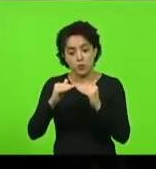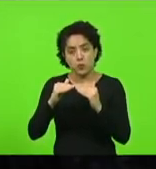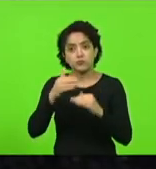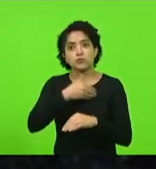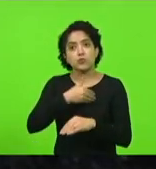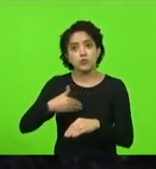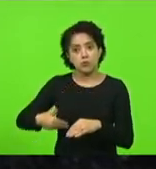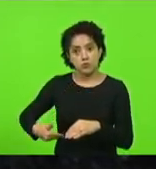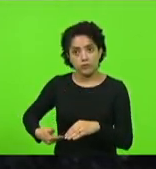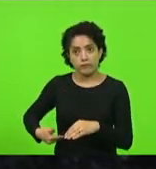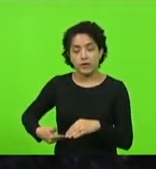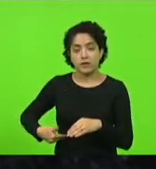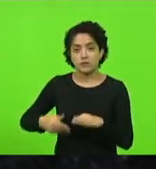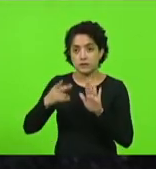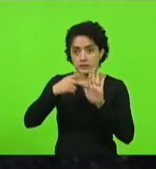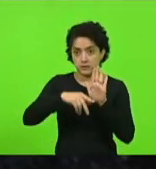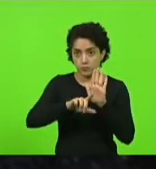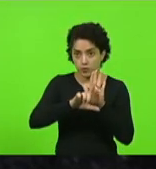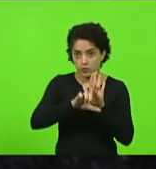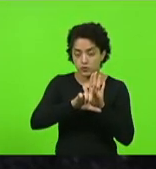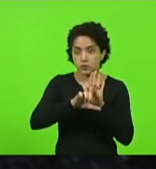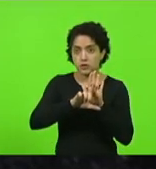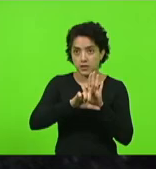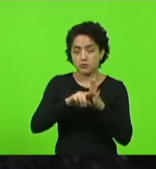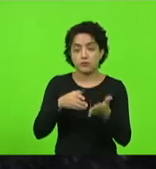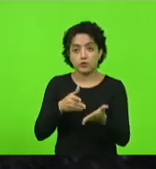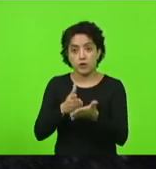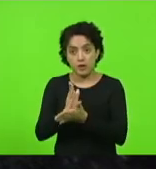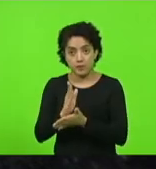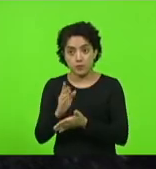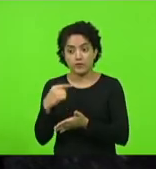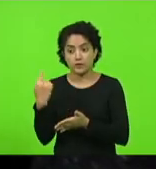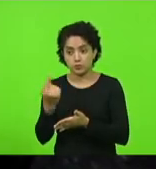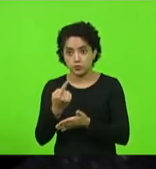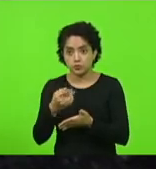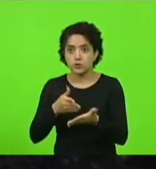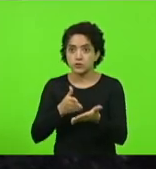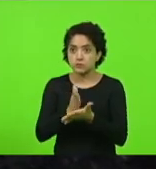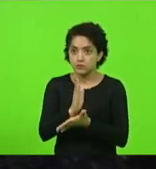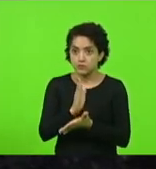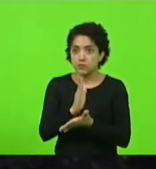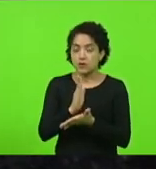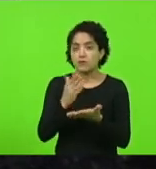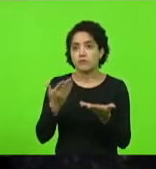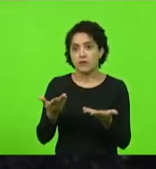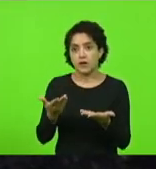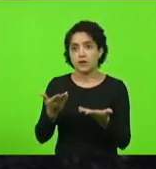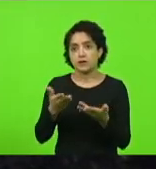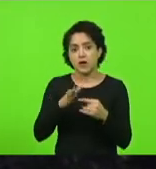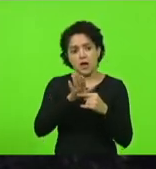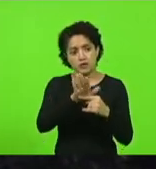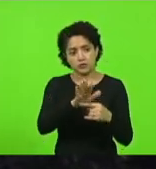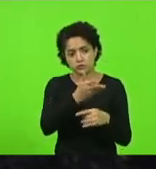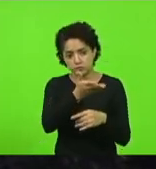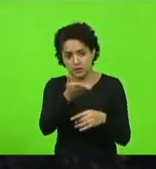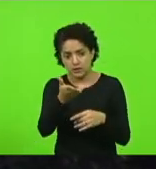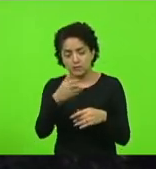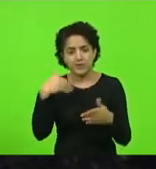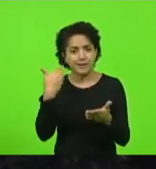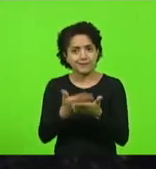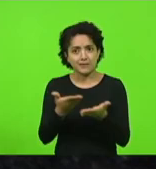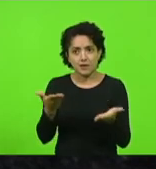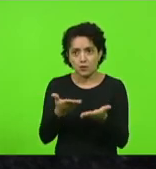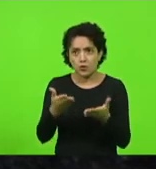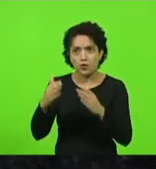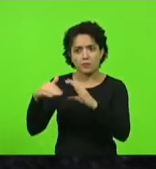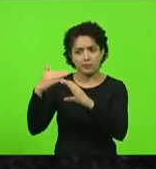governo, e se o projeto aqui for aprovado por nós e sancionado, ajuda o praça, porque até agora só veio o projeto